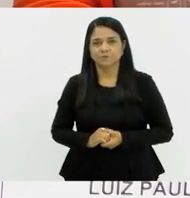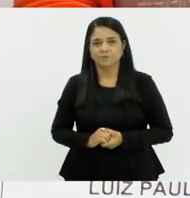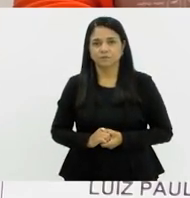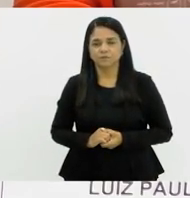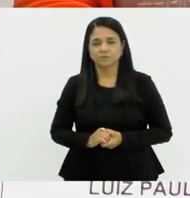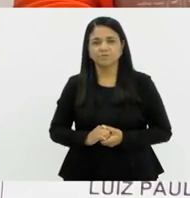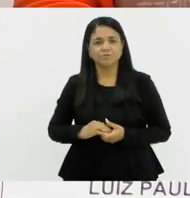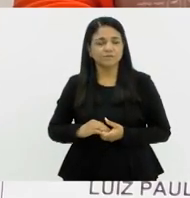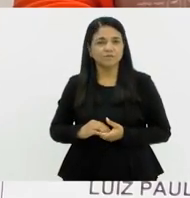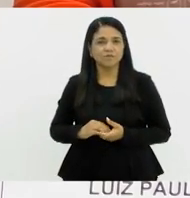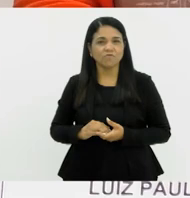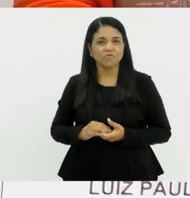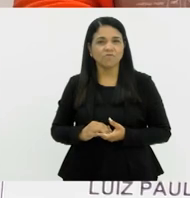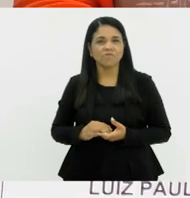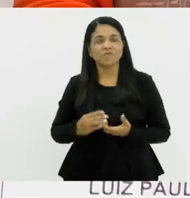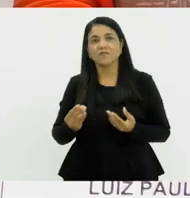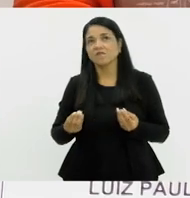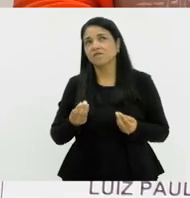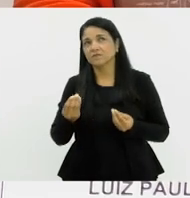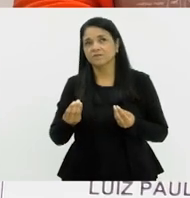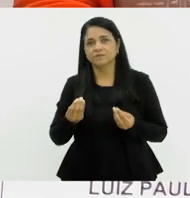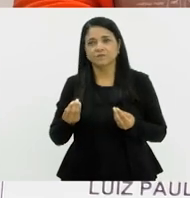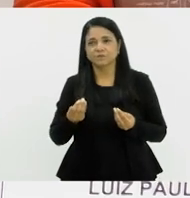a toda essa